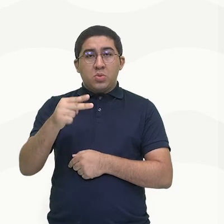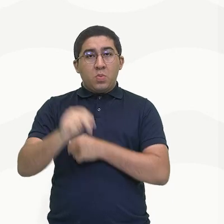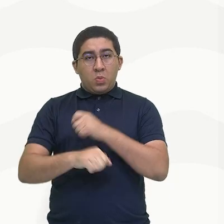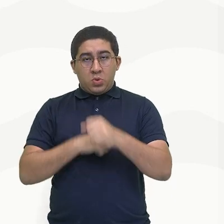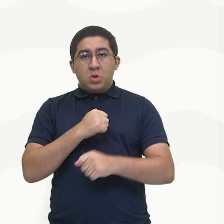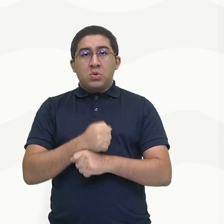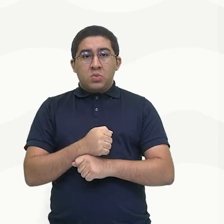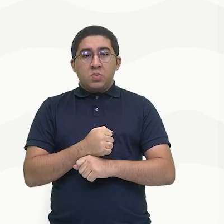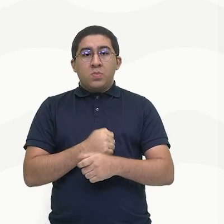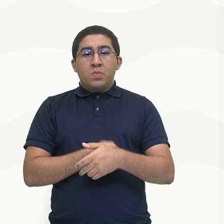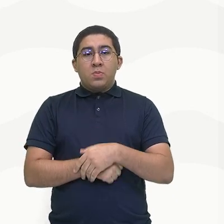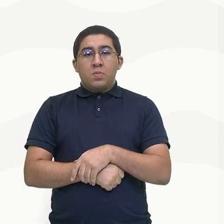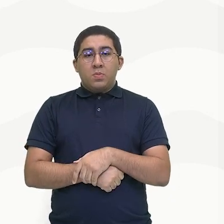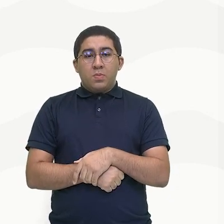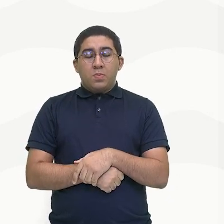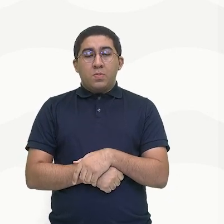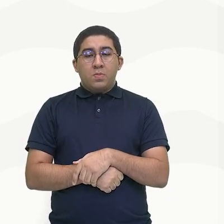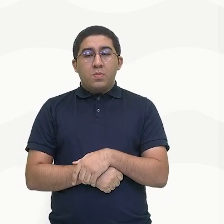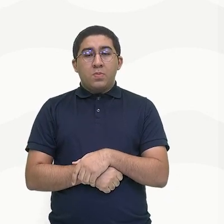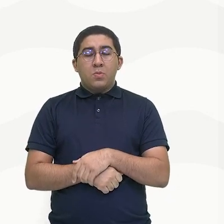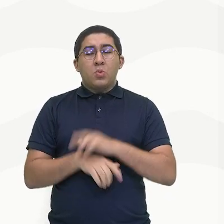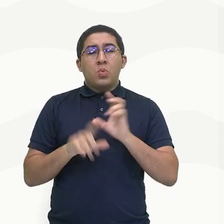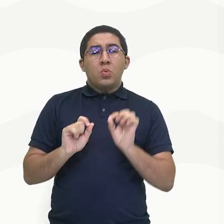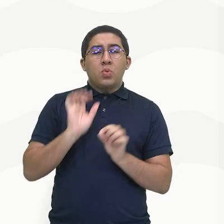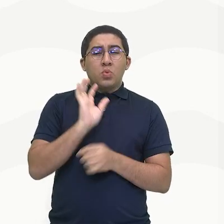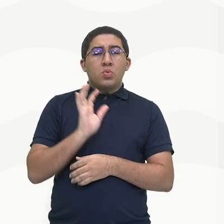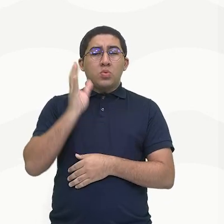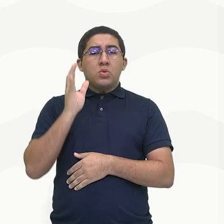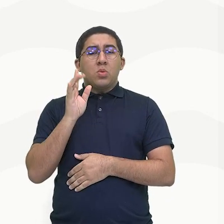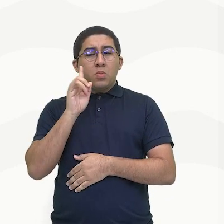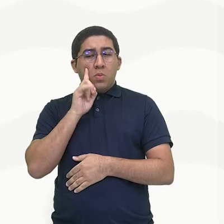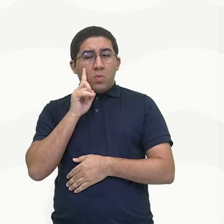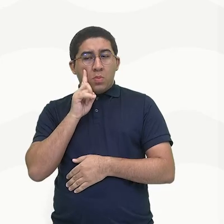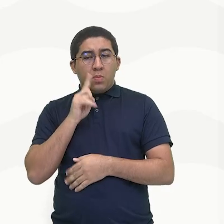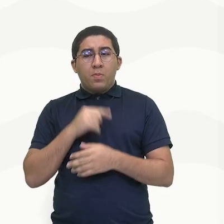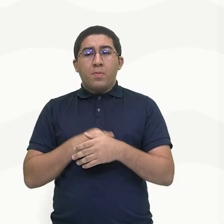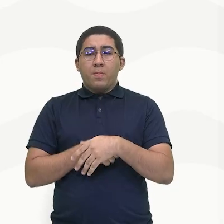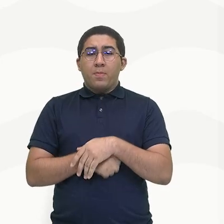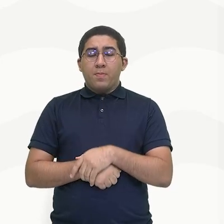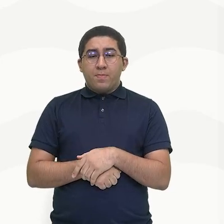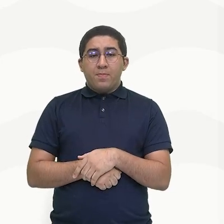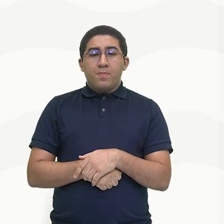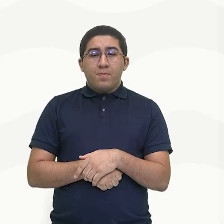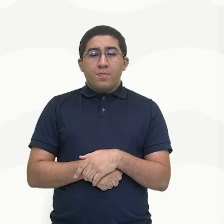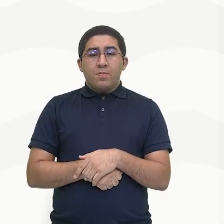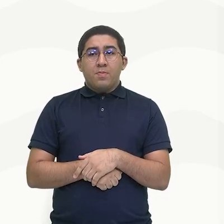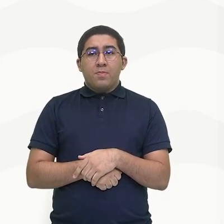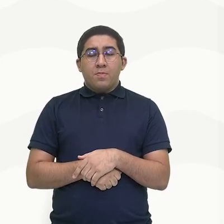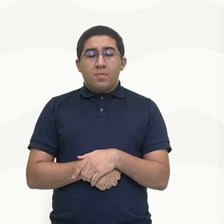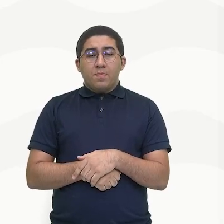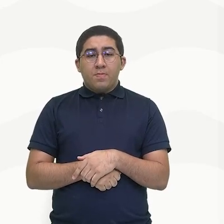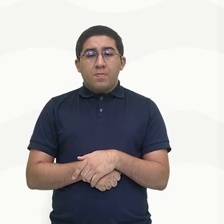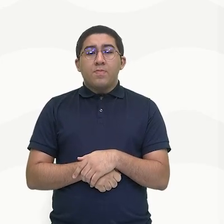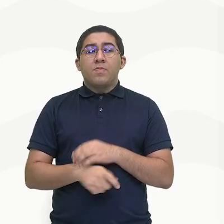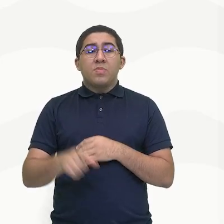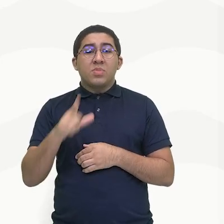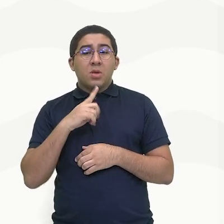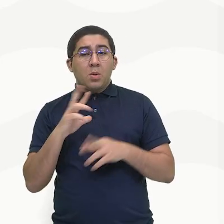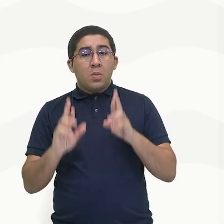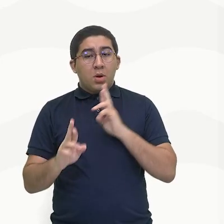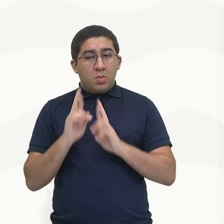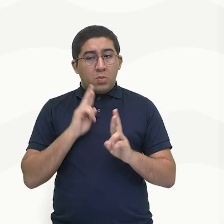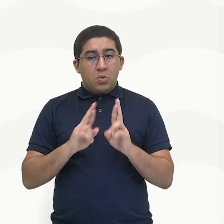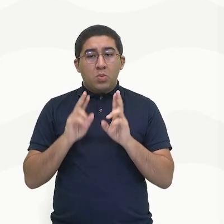quilômetros quadrados por ano. Então, o que aconteceu aqui? nós temos um resultado